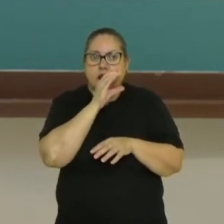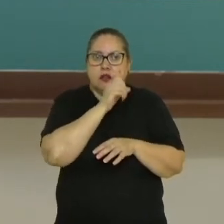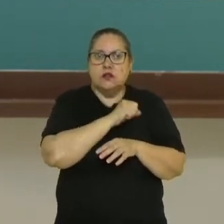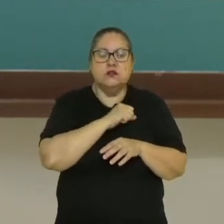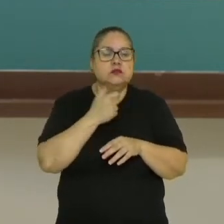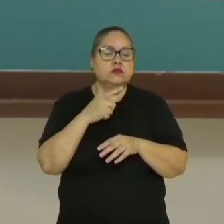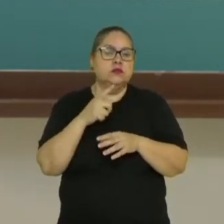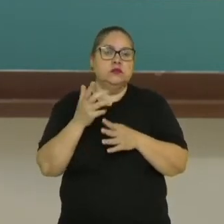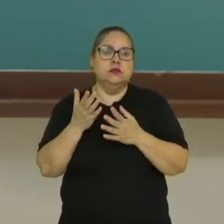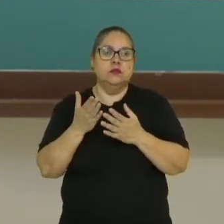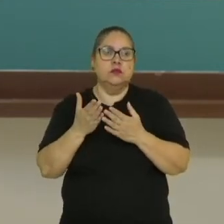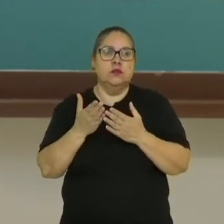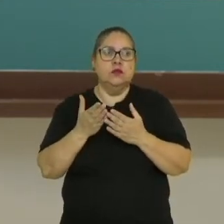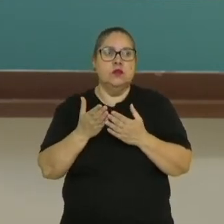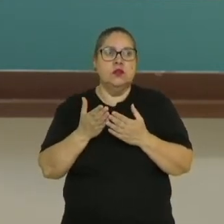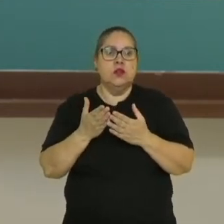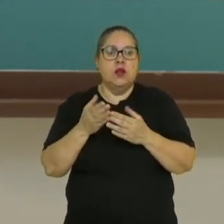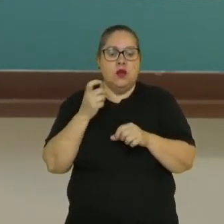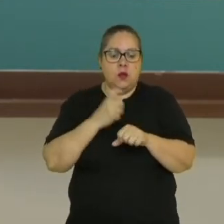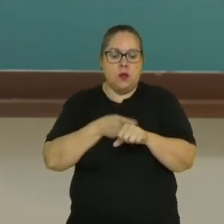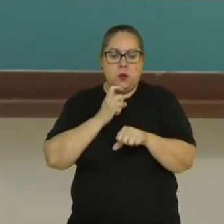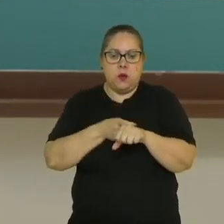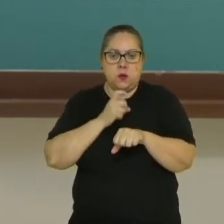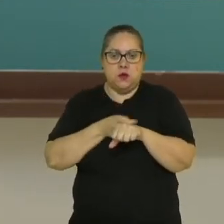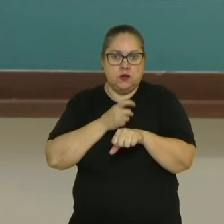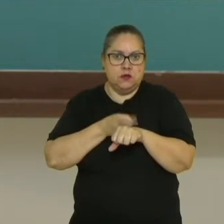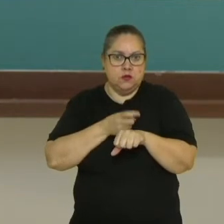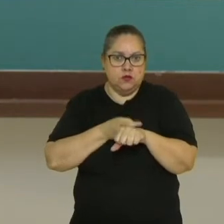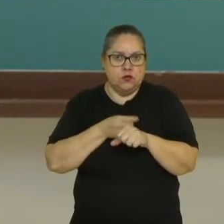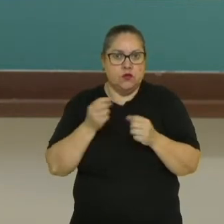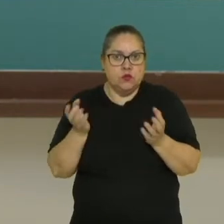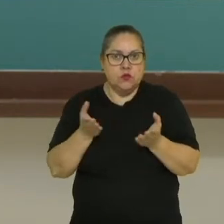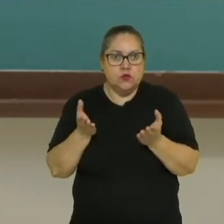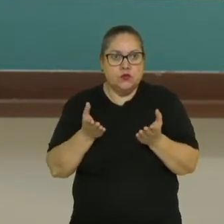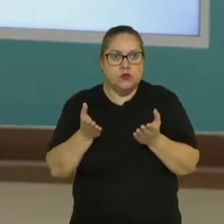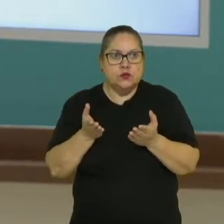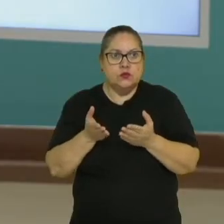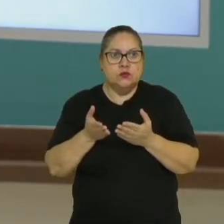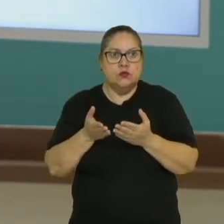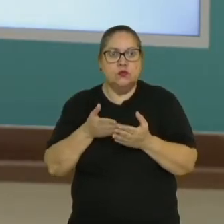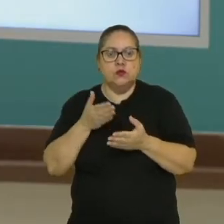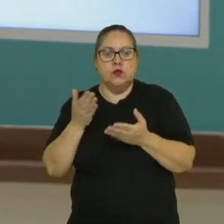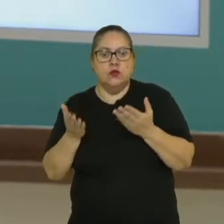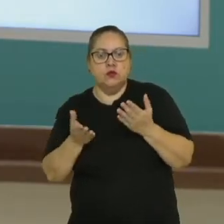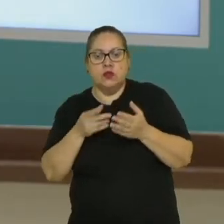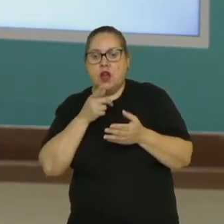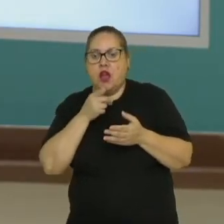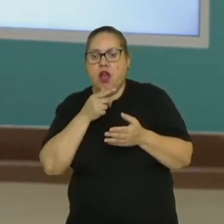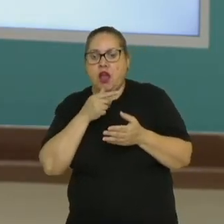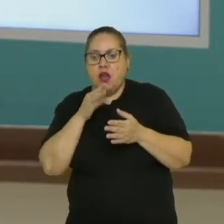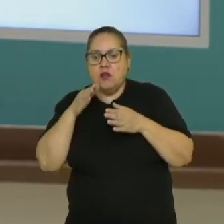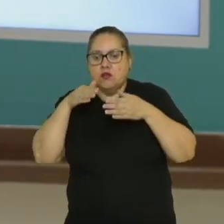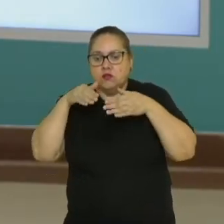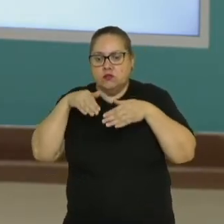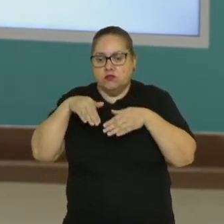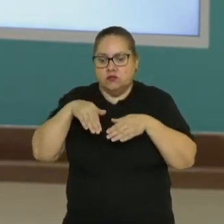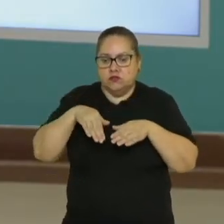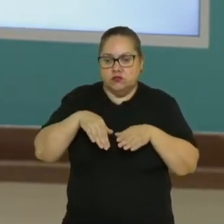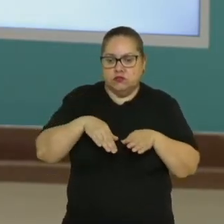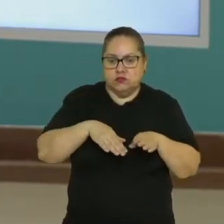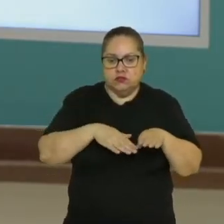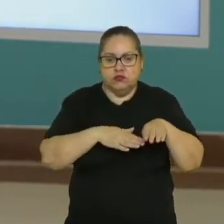nem sempre sólida, rígida como nós temos hoje. Conforme essa água foi